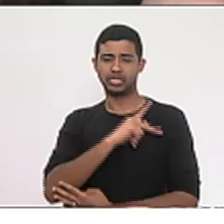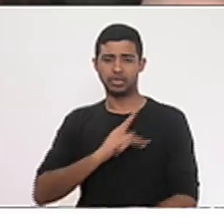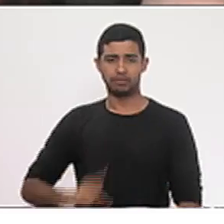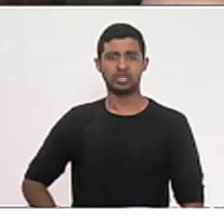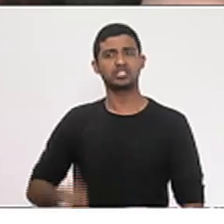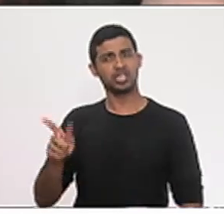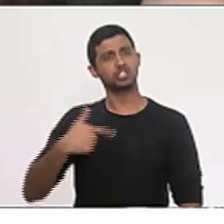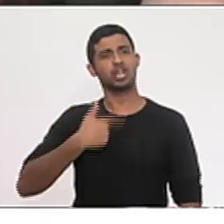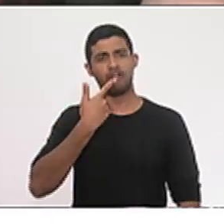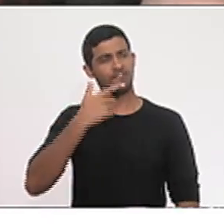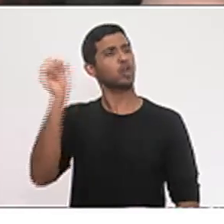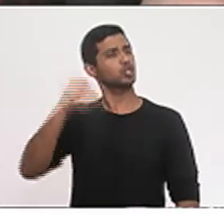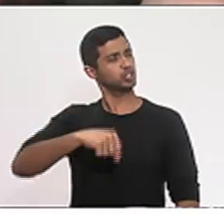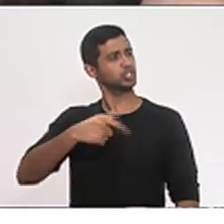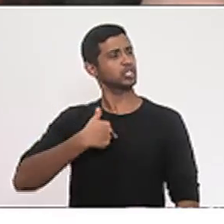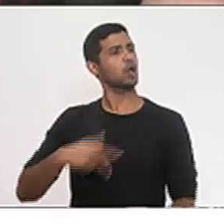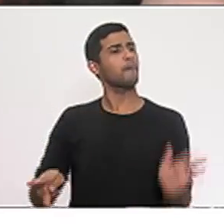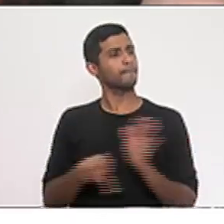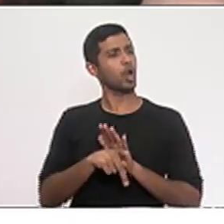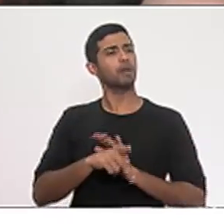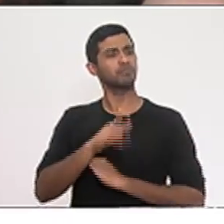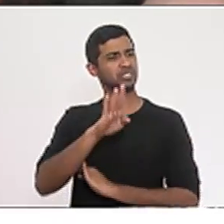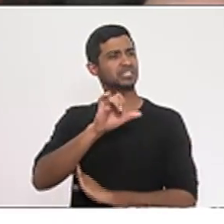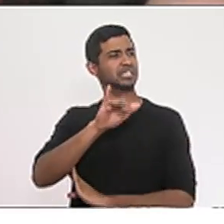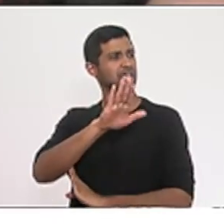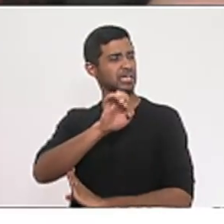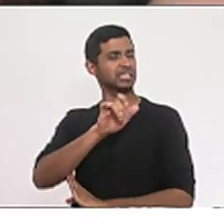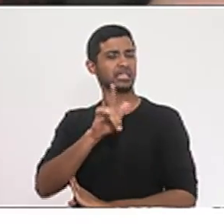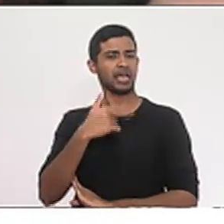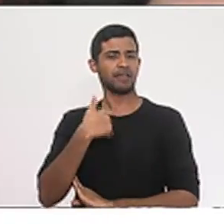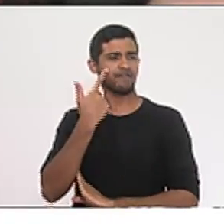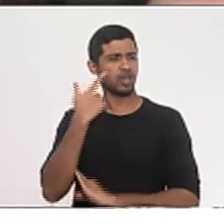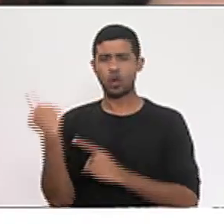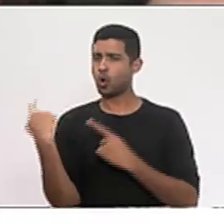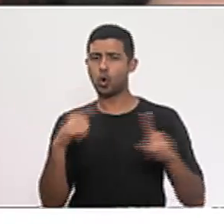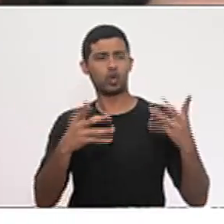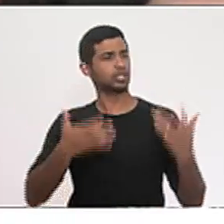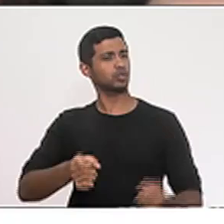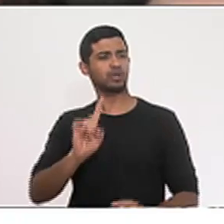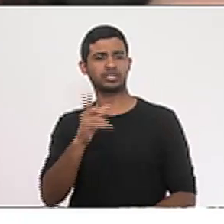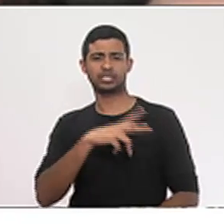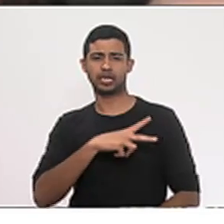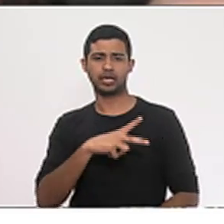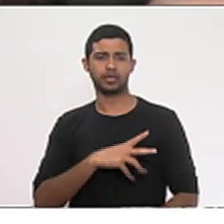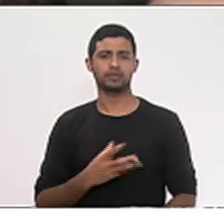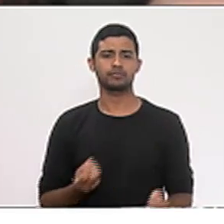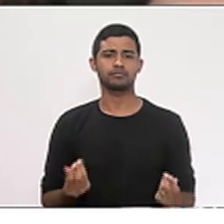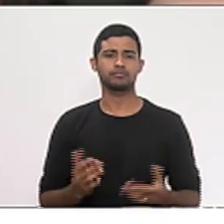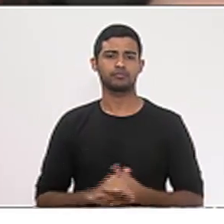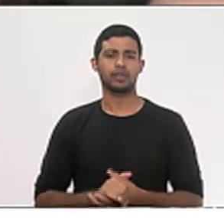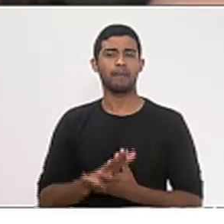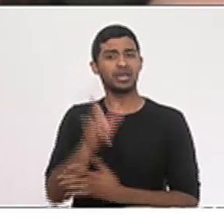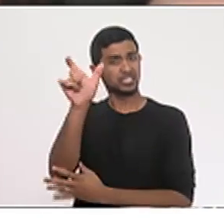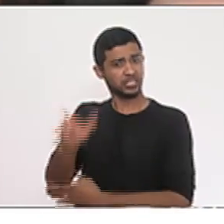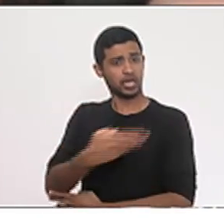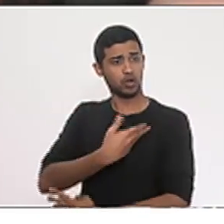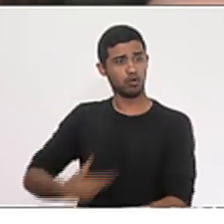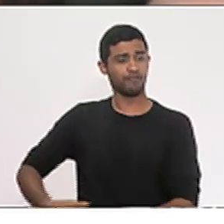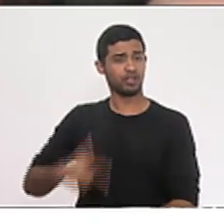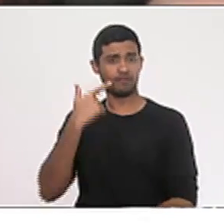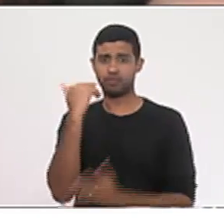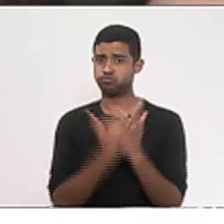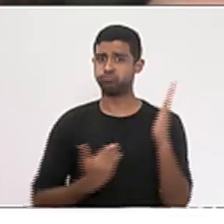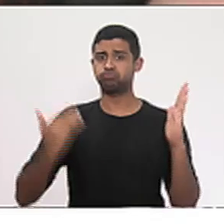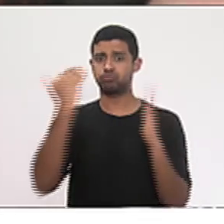que afirmasse, sedaiano que é de família, que era contra a privatização da SEDAI, o fato é que no desgoverno Pezão avançou a pauta